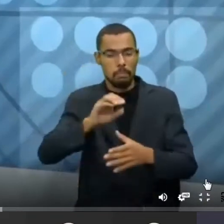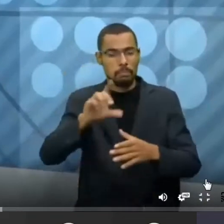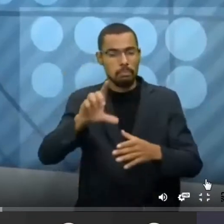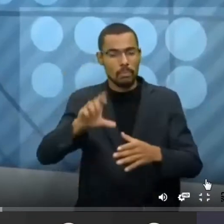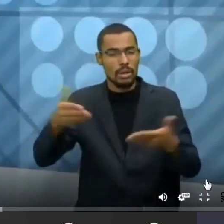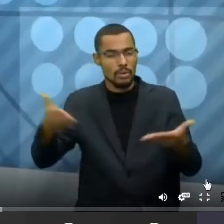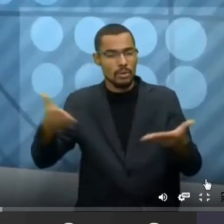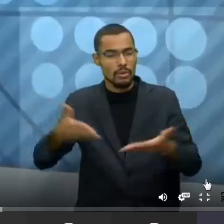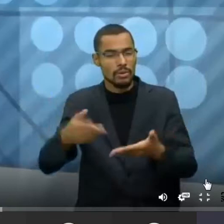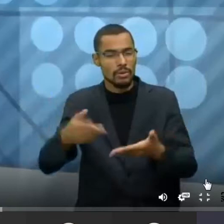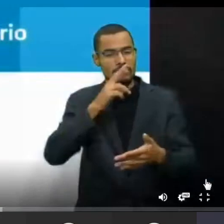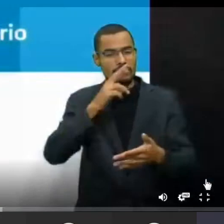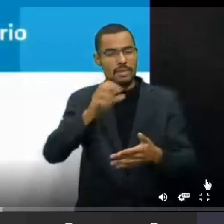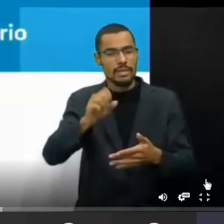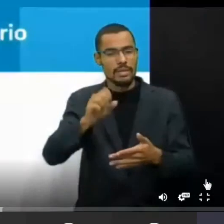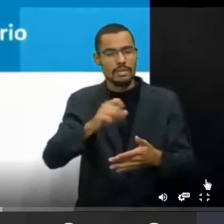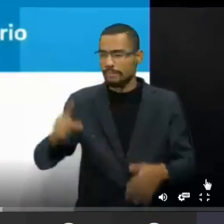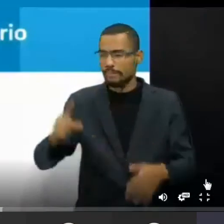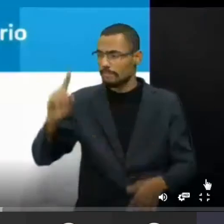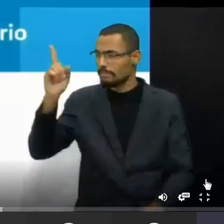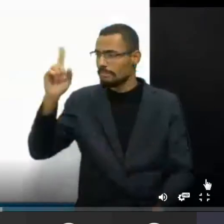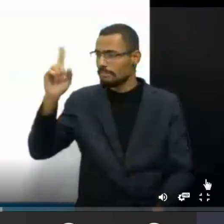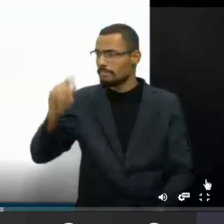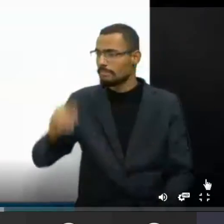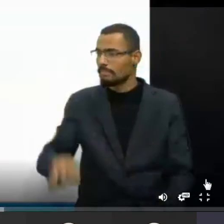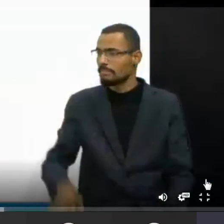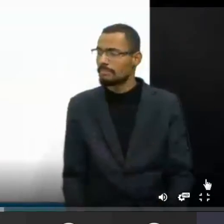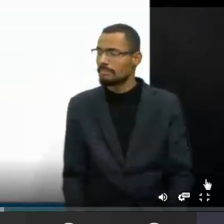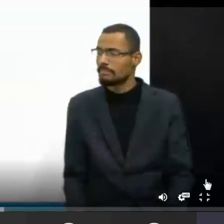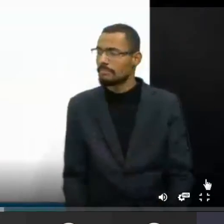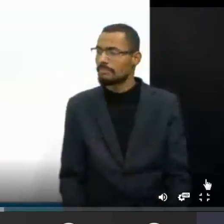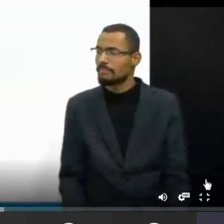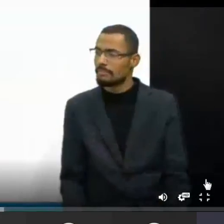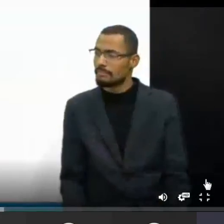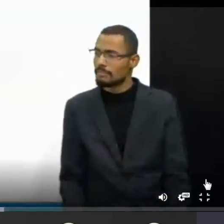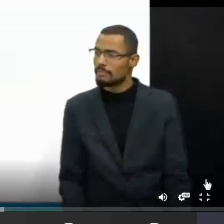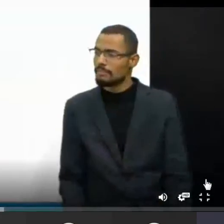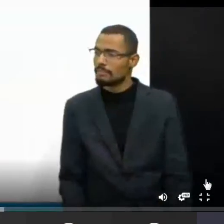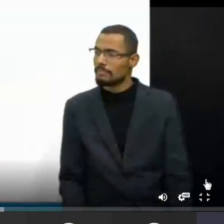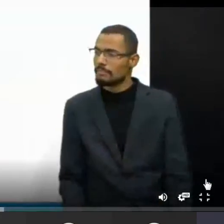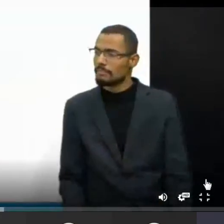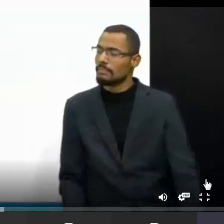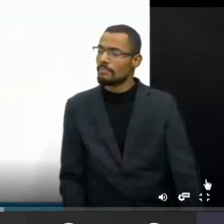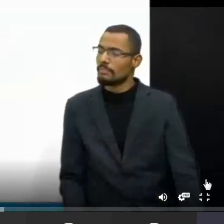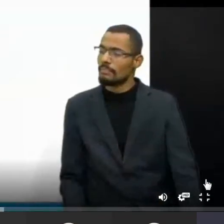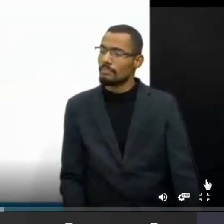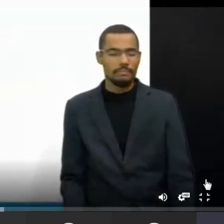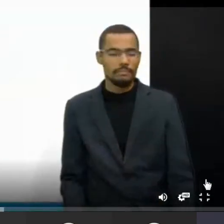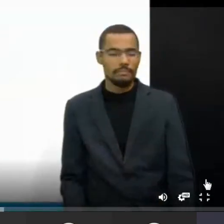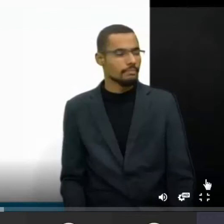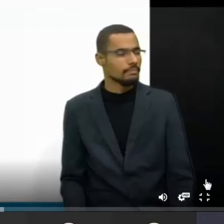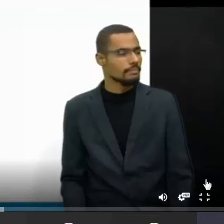agora nós vamos para a nossa resolução comentada. Então, na nossa resolução comentada, nós temos a